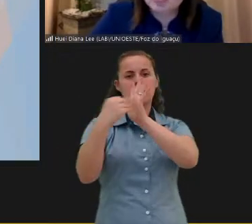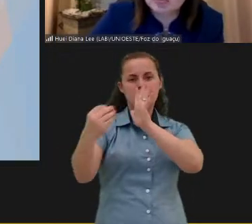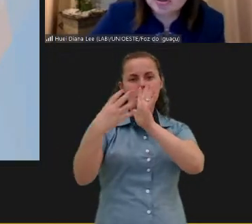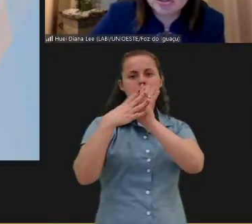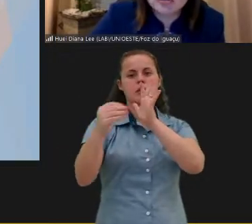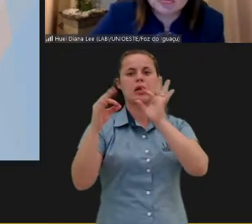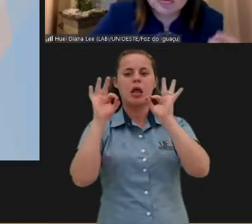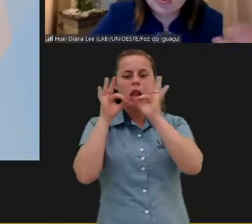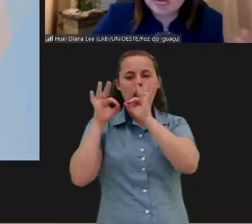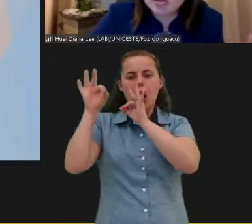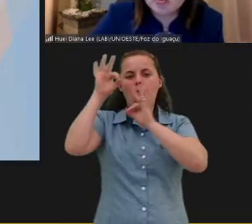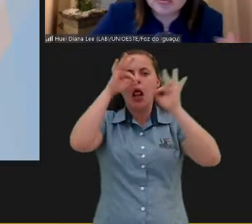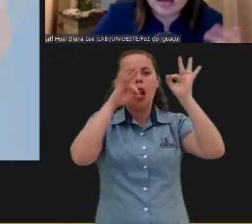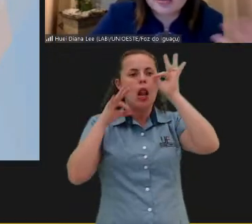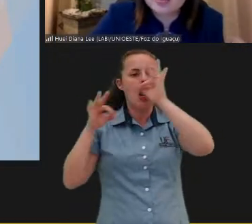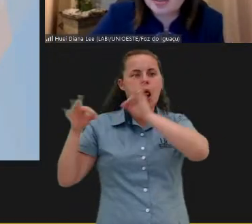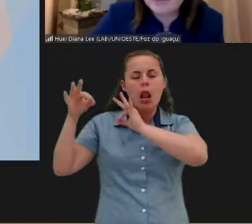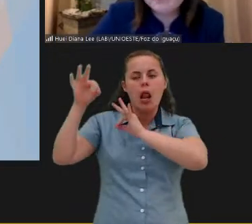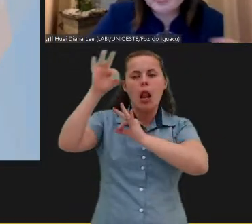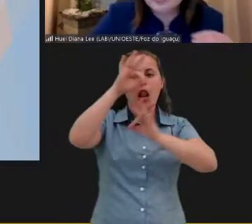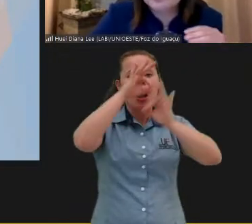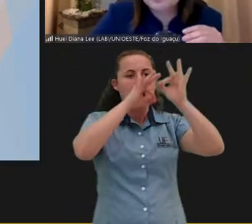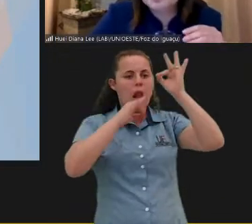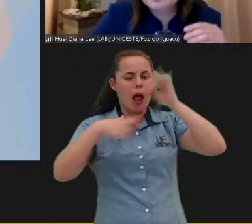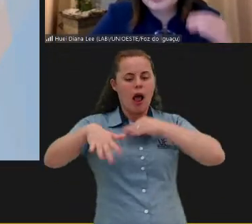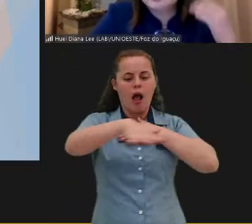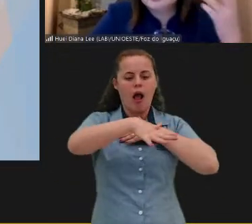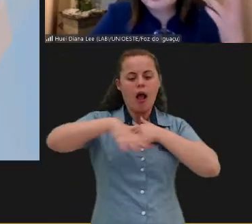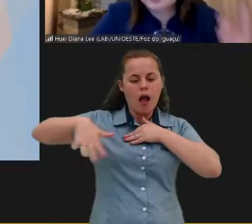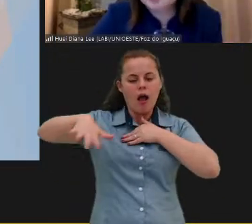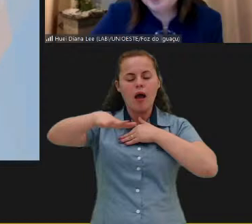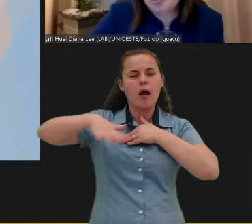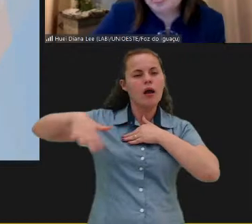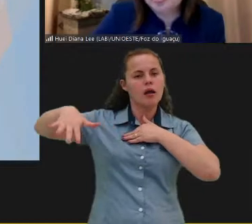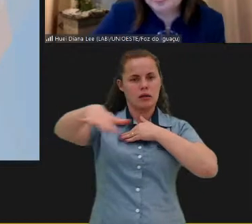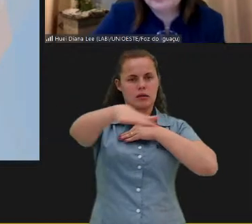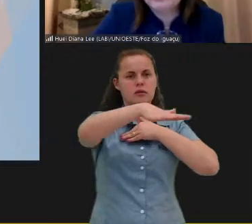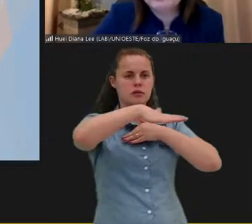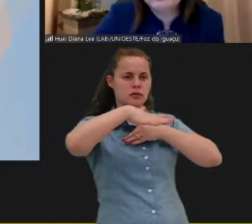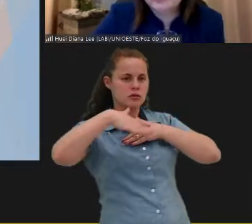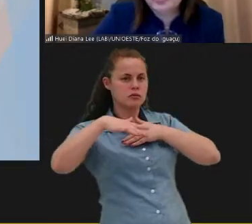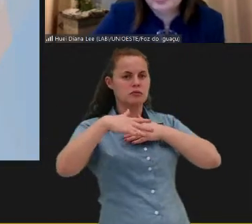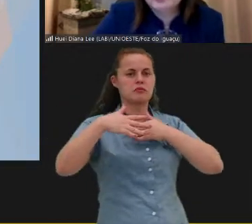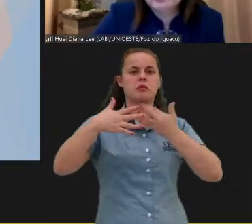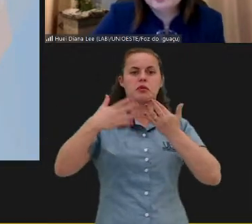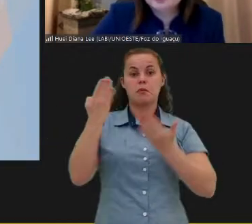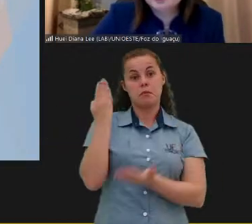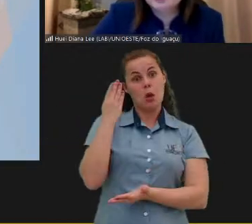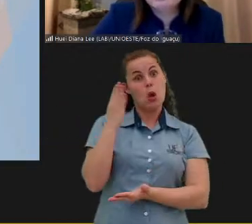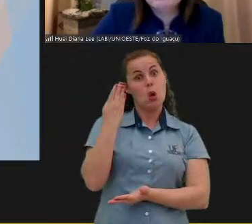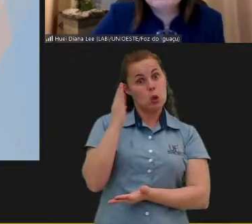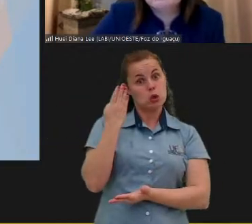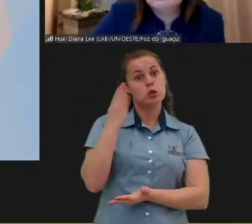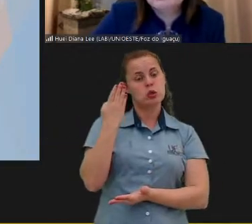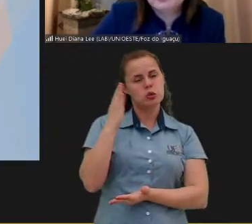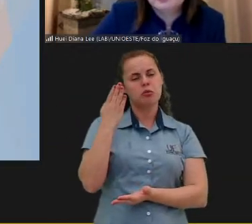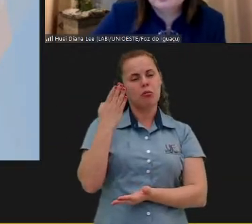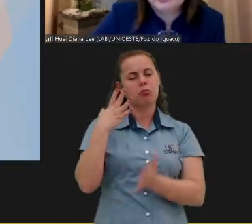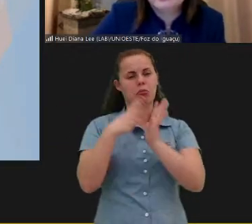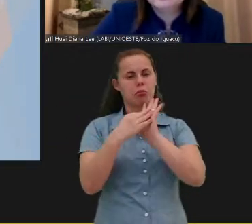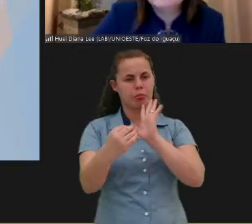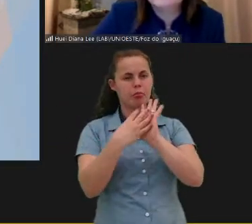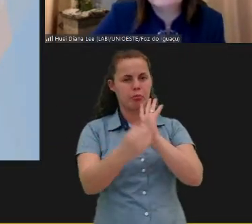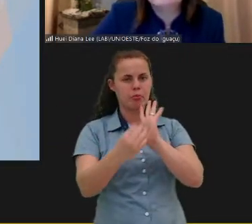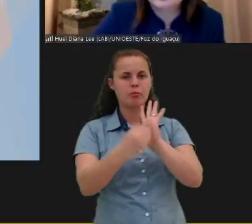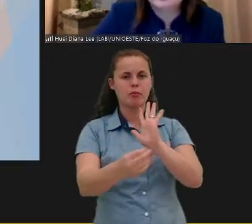em imunologia, todos os algoritmos, áreas aí, que foram inspiradas na parte biológica. Então, existe aqui